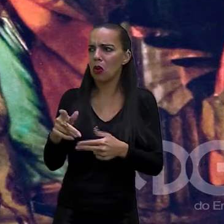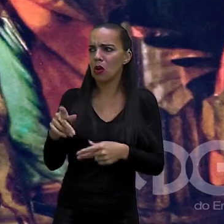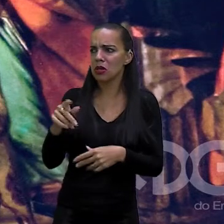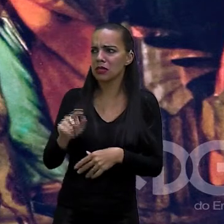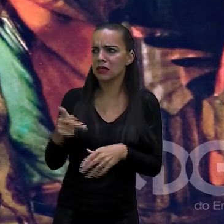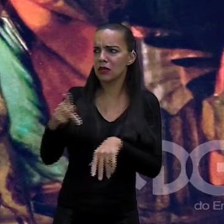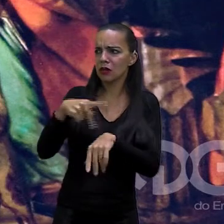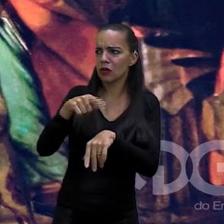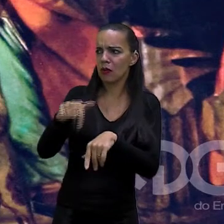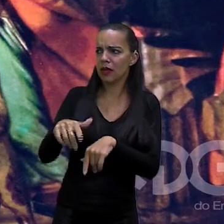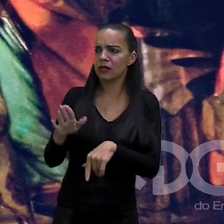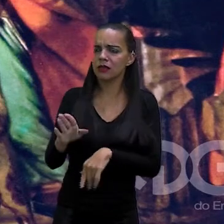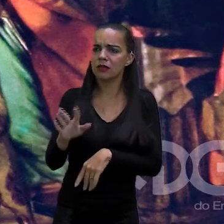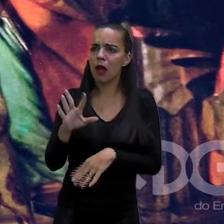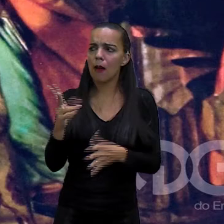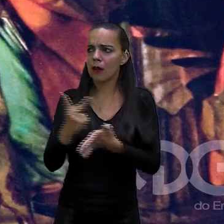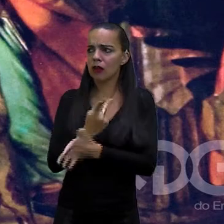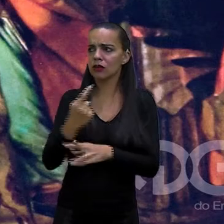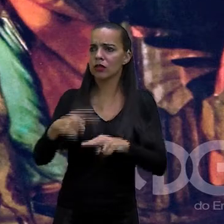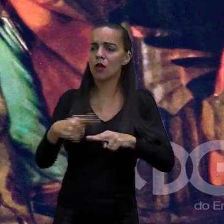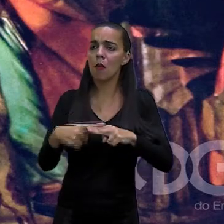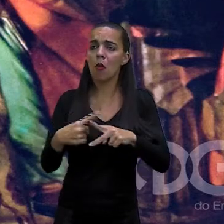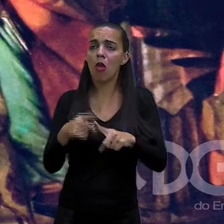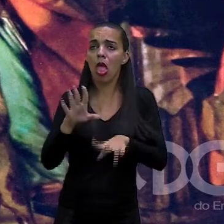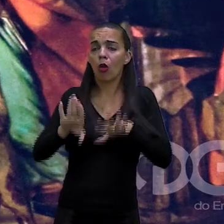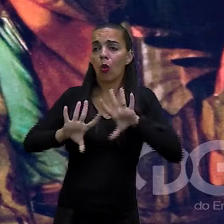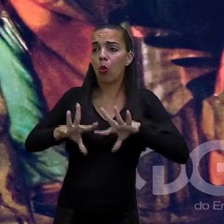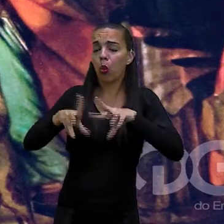essa imensidão de um país